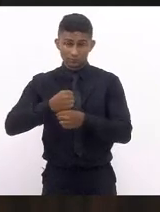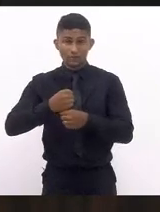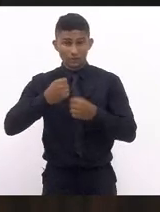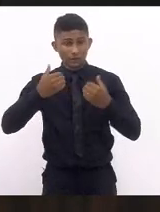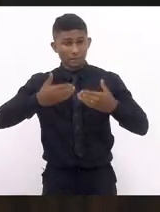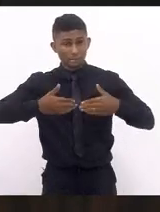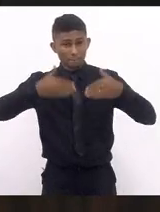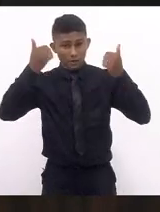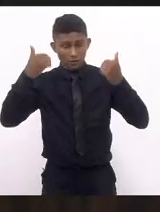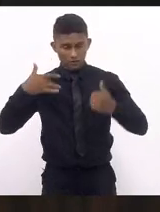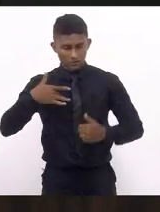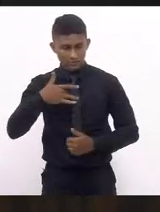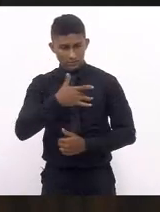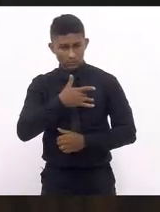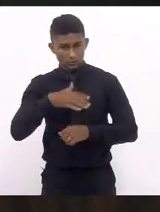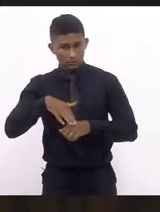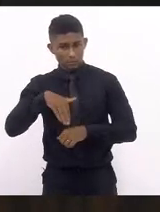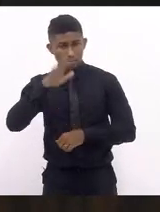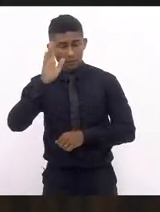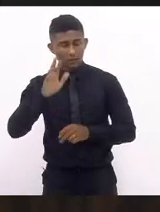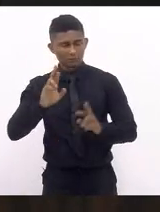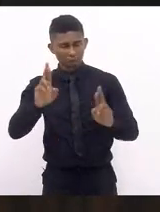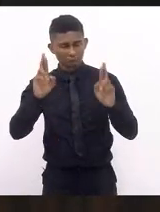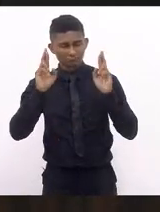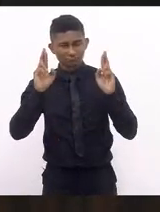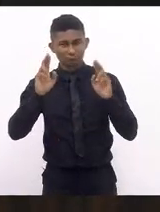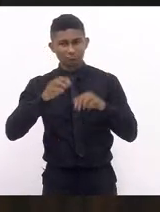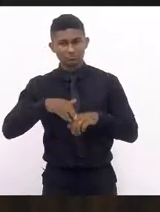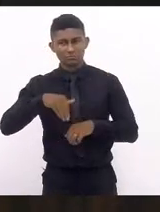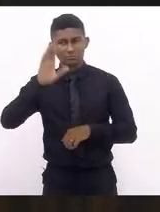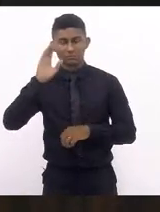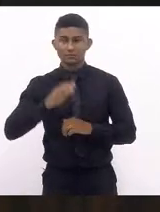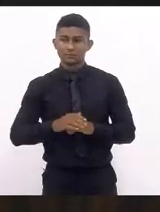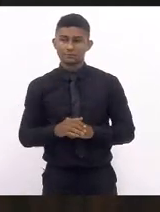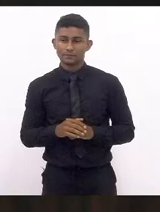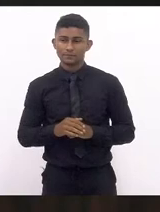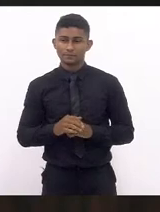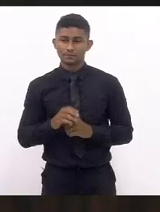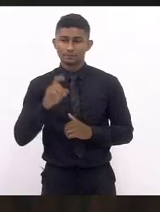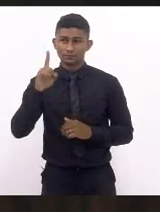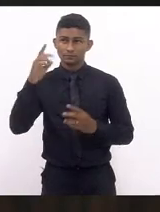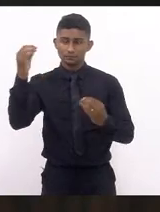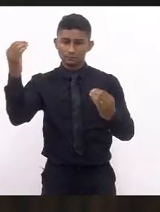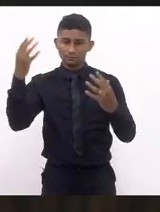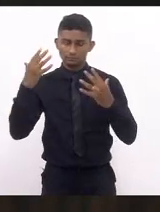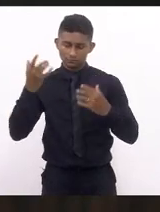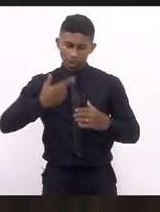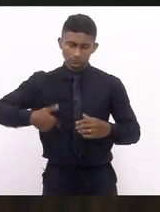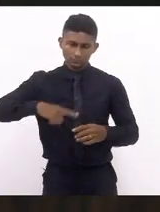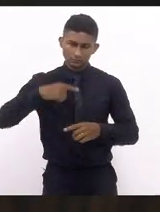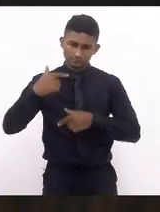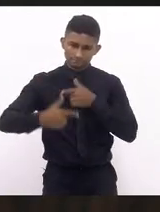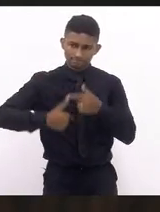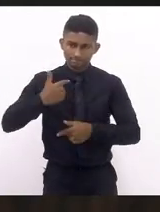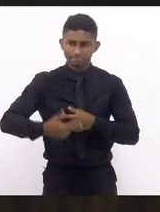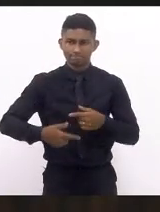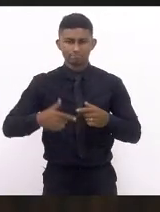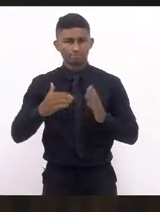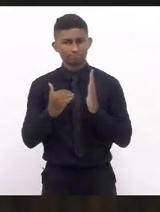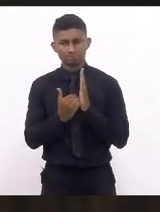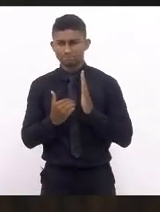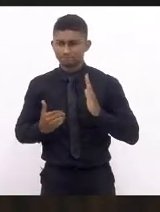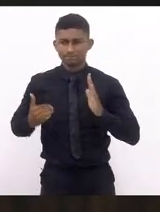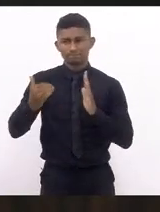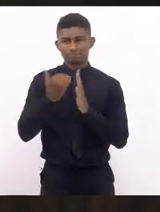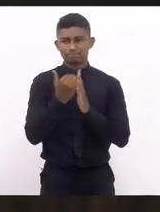mais saúde por mais esperança que nos deu a oportunidade de trabalharmos ainda mais E ao